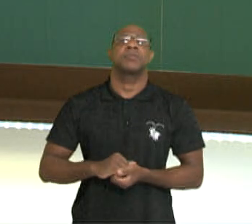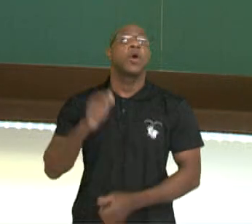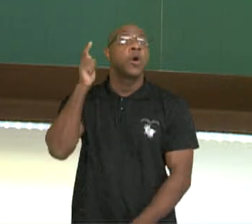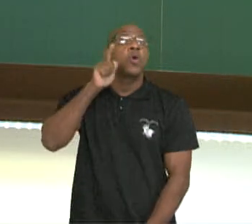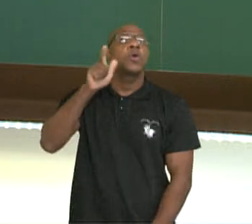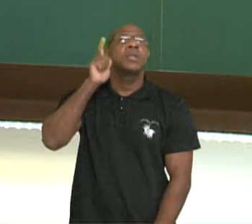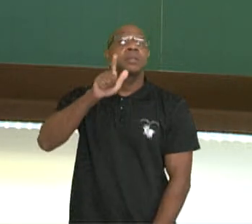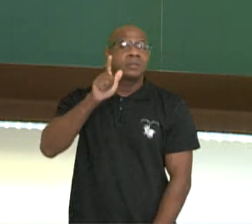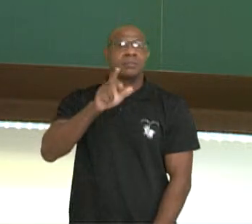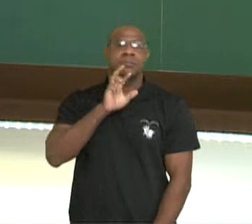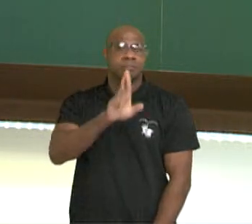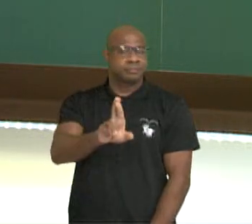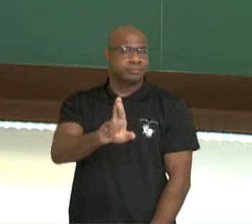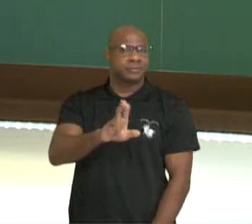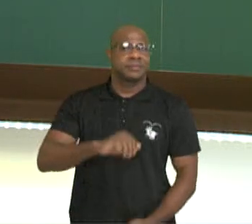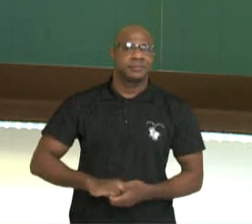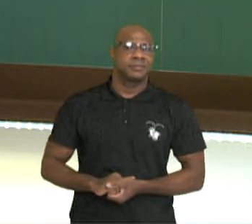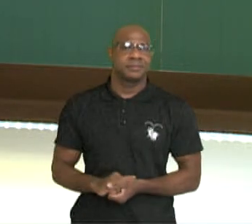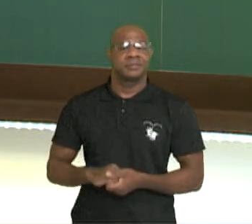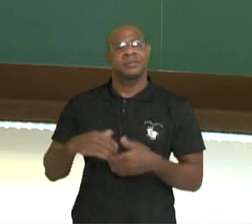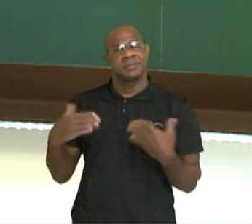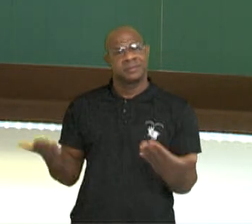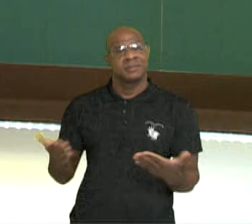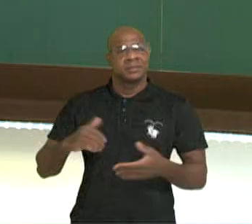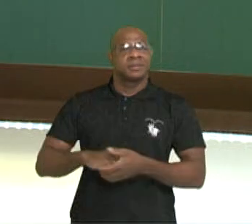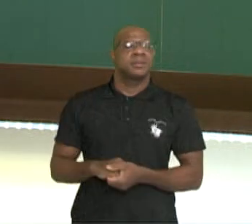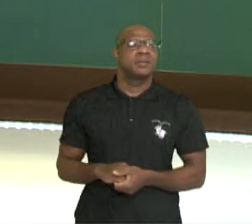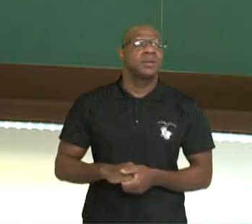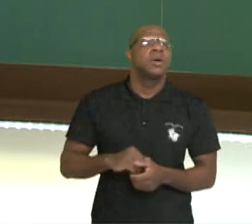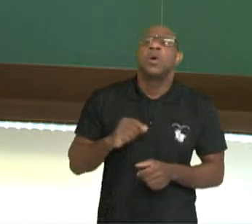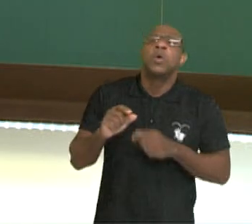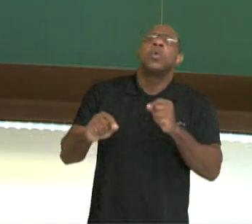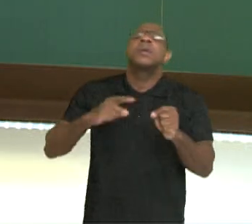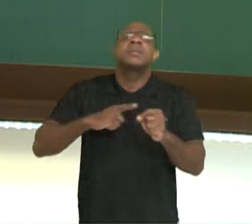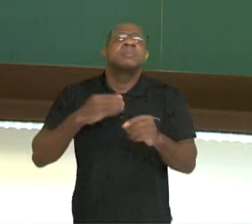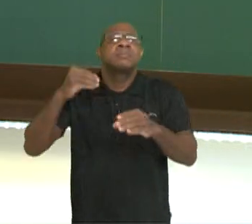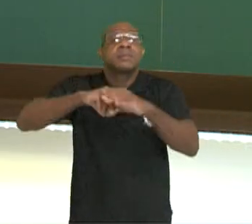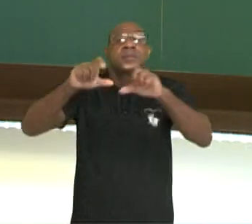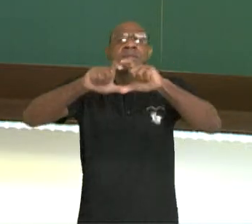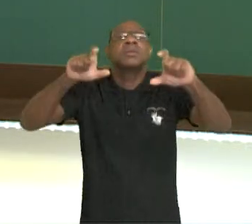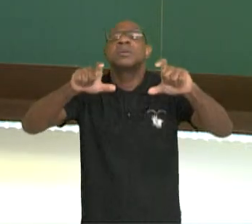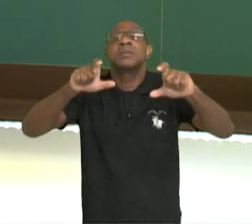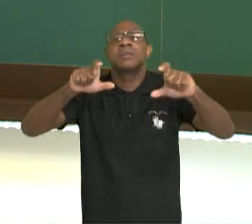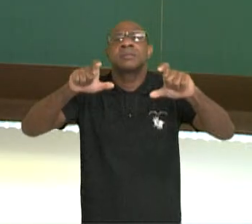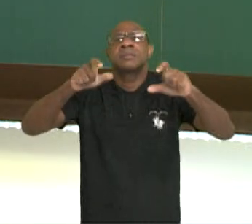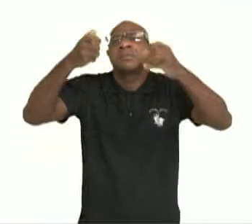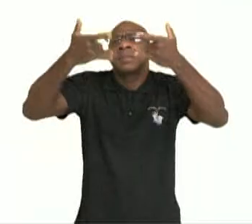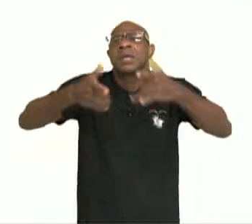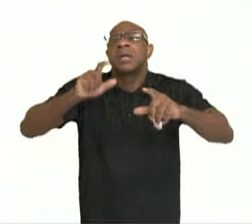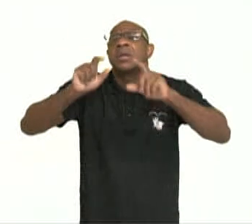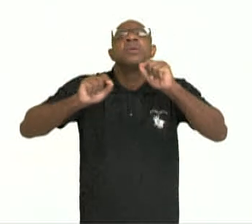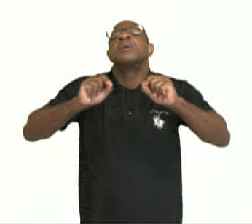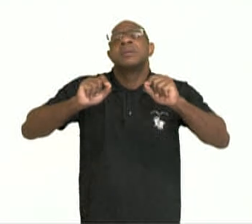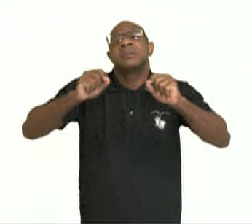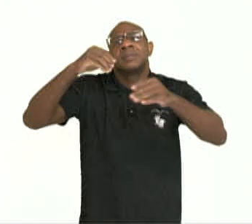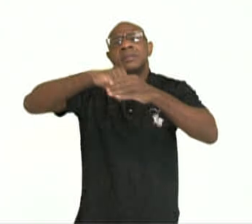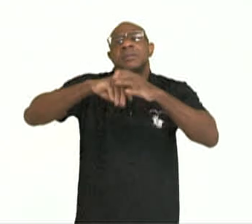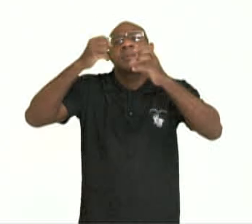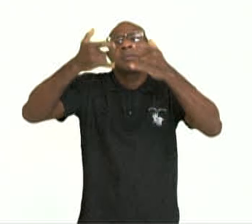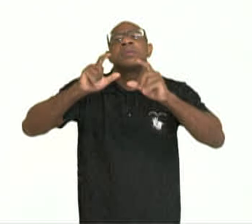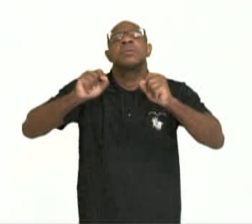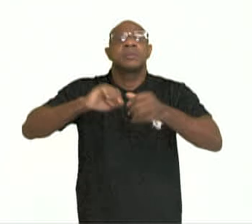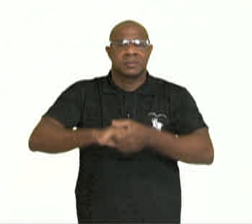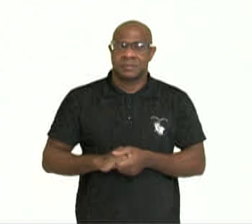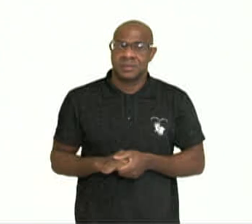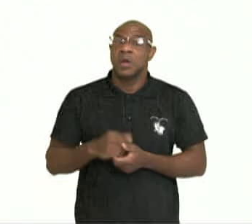Conseguiu achar as respostas rapidinho? Pois é. O que é relatado no trecho? Catador de lixo dá um exemplo